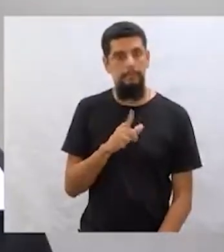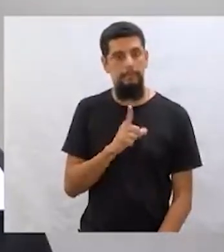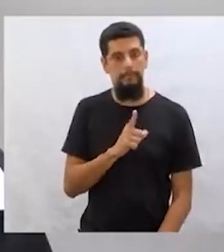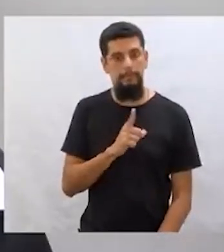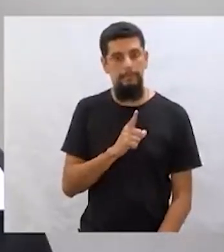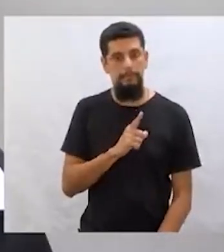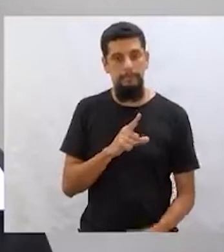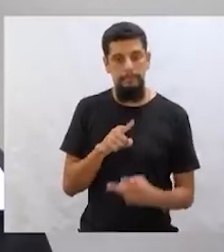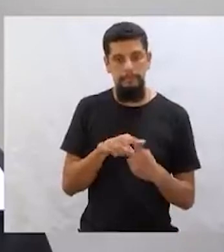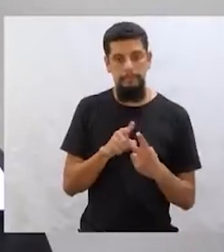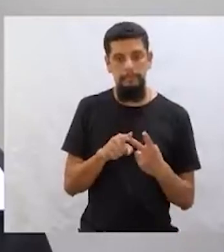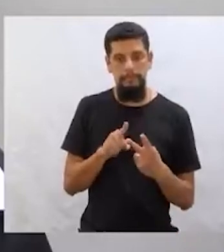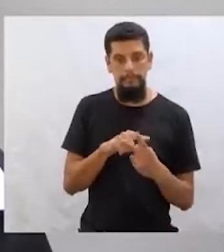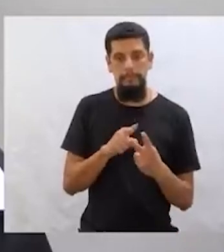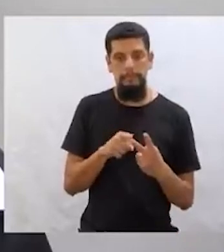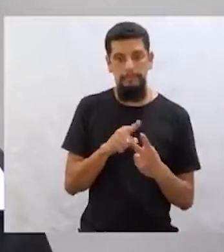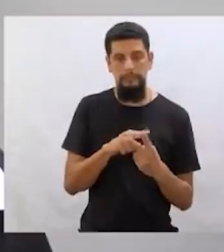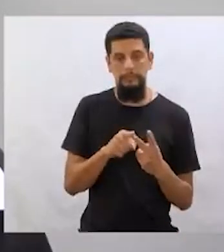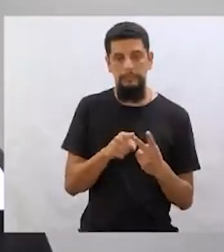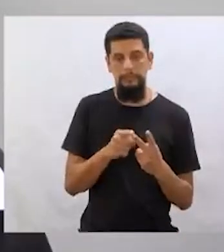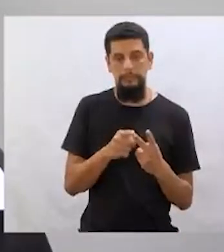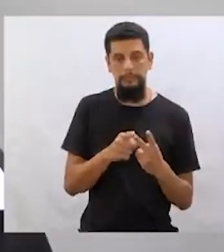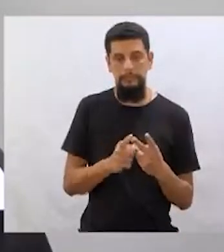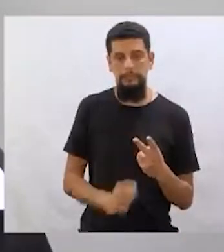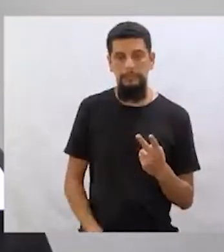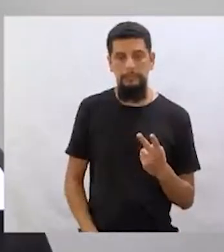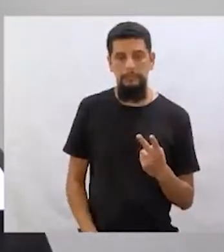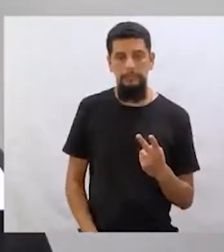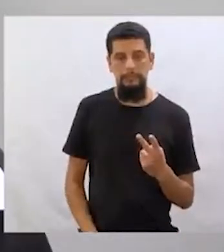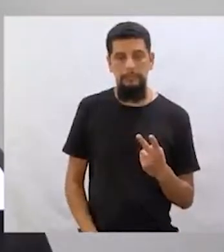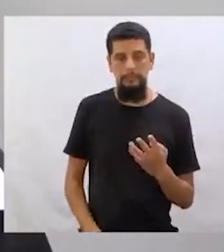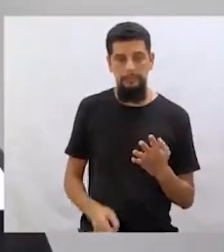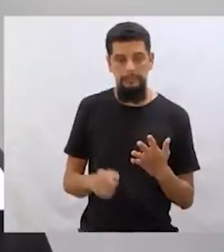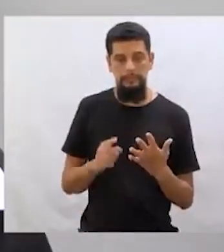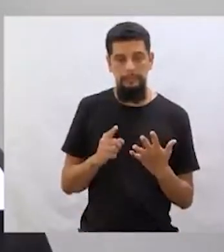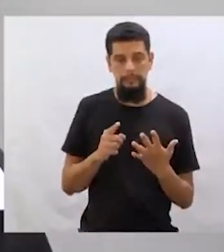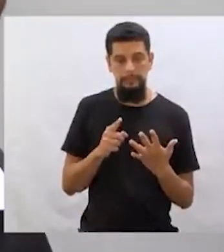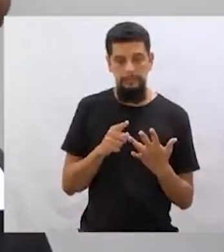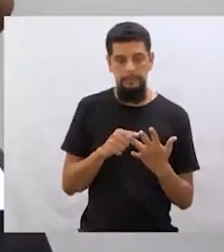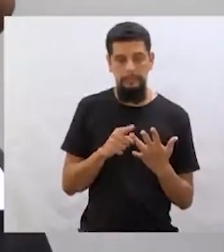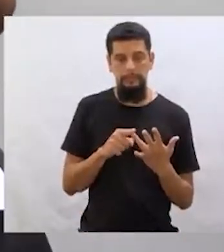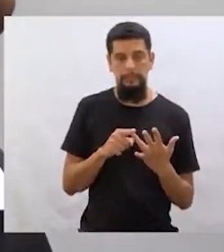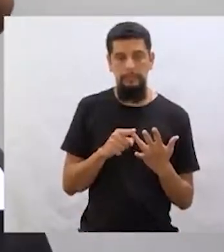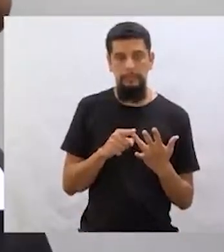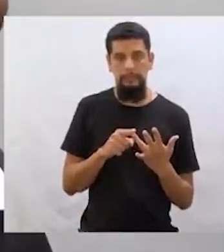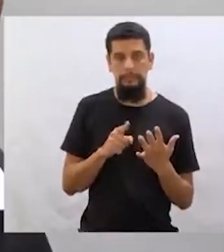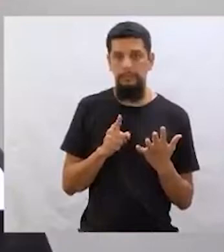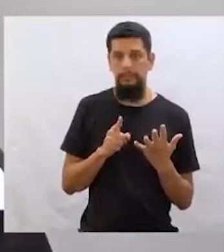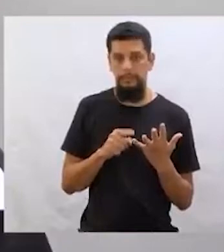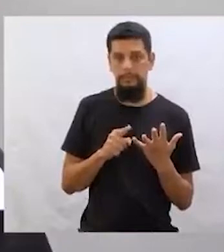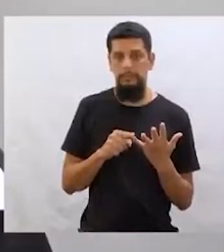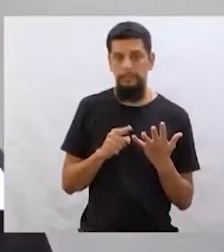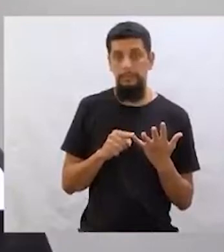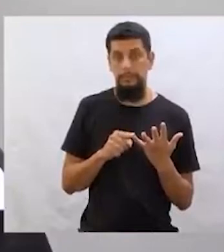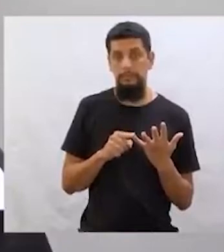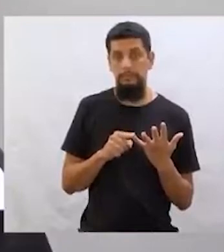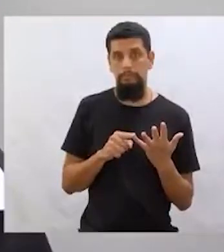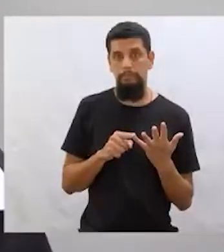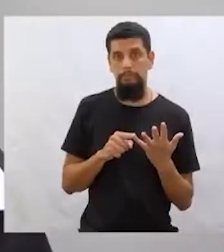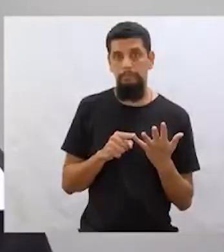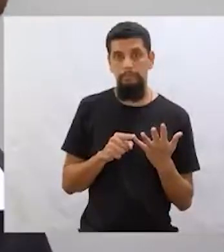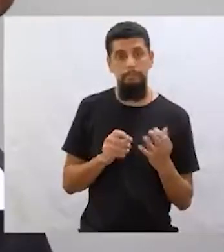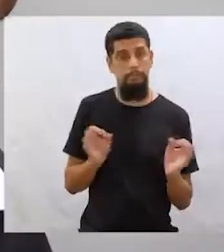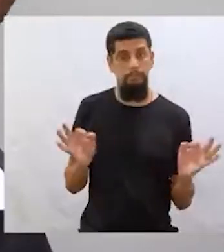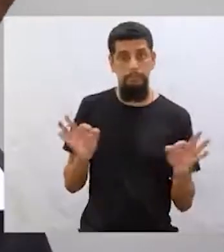aqui 2 palitos. Então, eu vou colocar um palito aqui e um